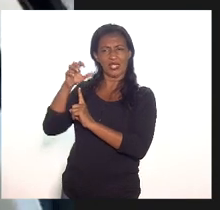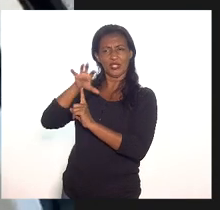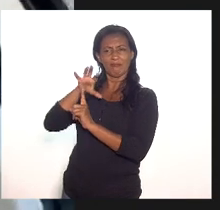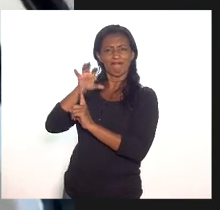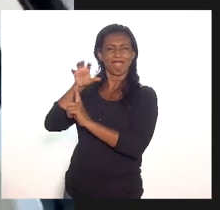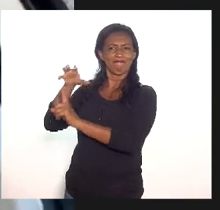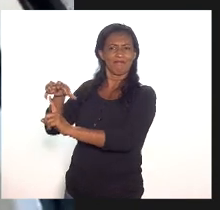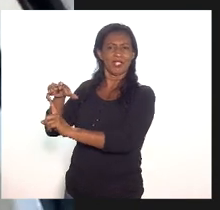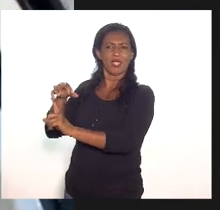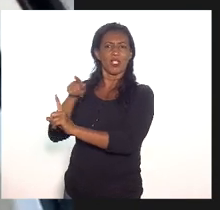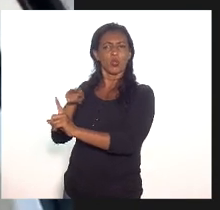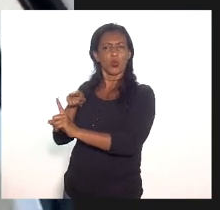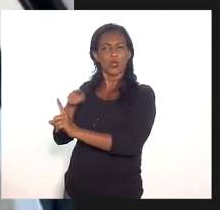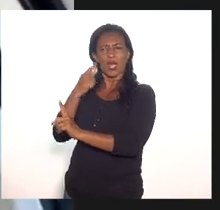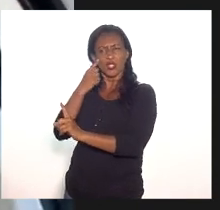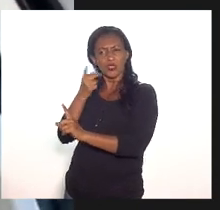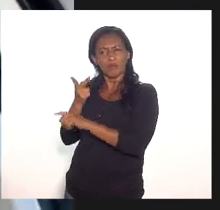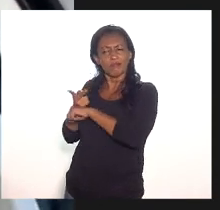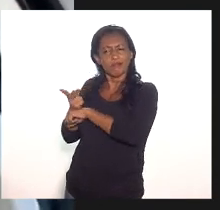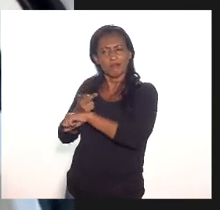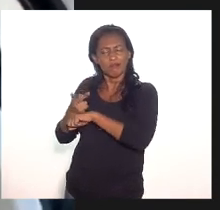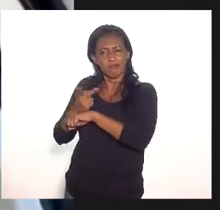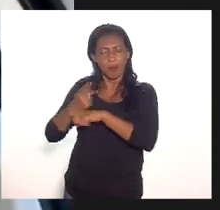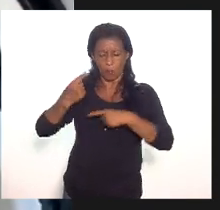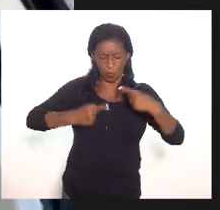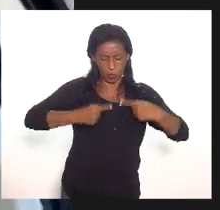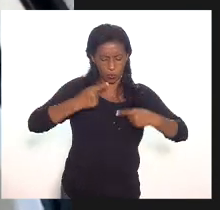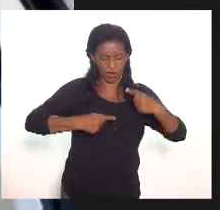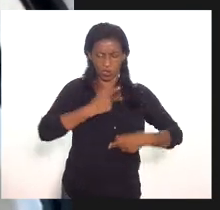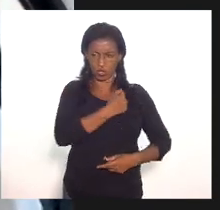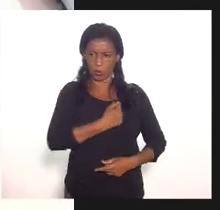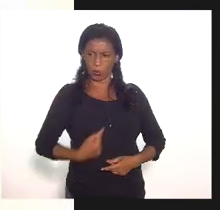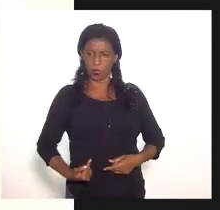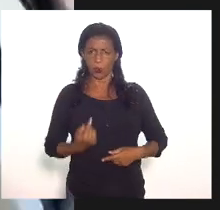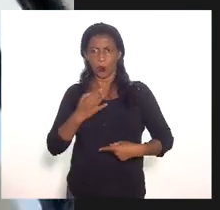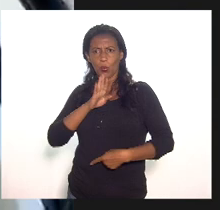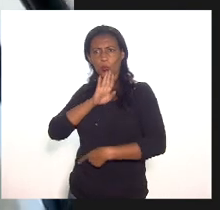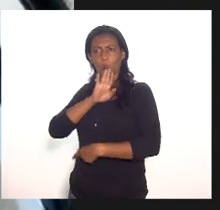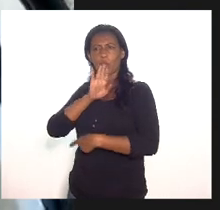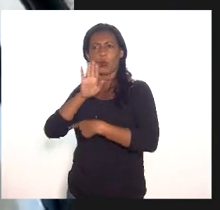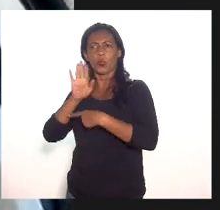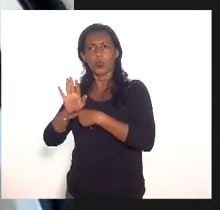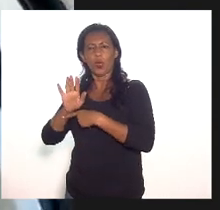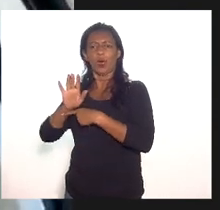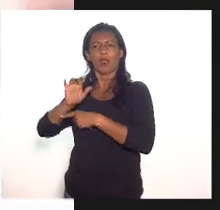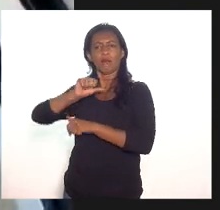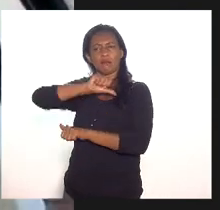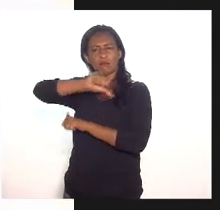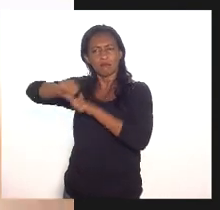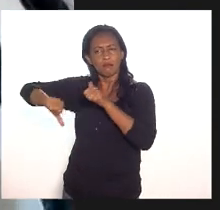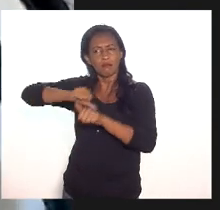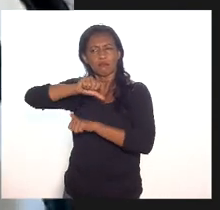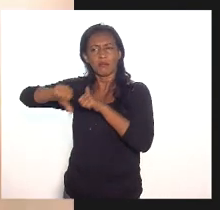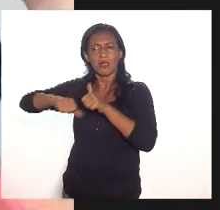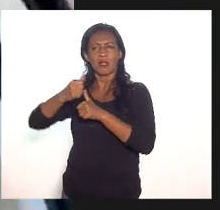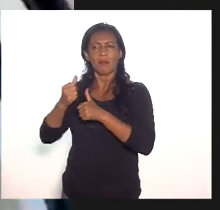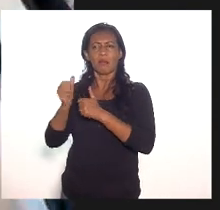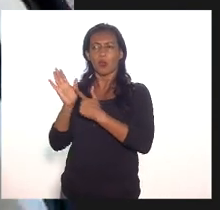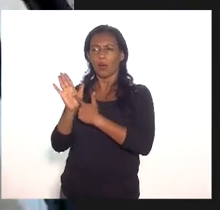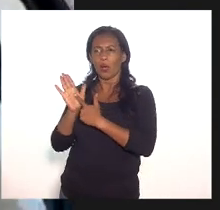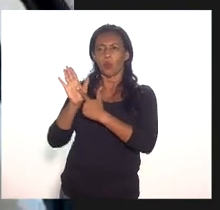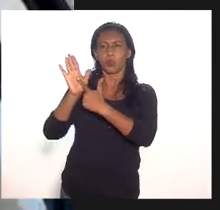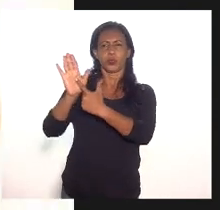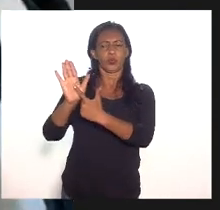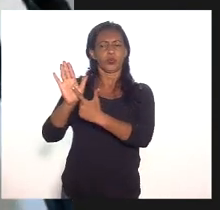invés da gente buscar políticas públicas que tragam uma solução para que transexuais não fiquem expostos